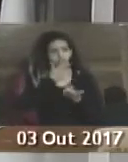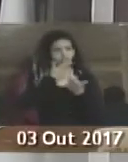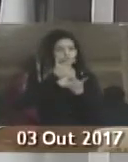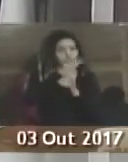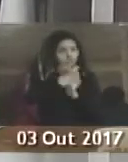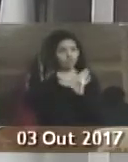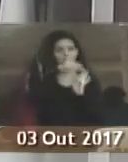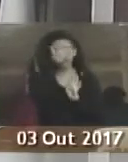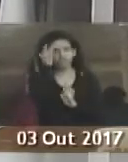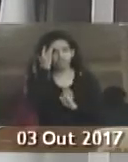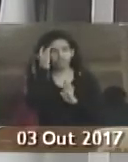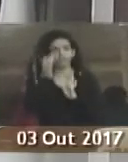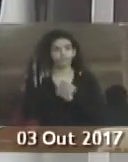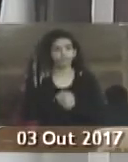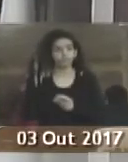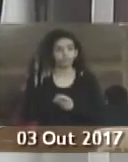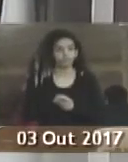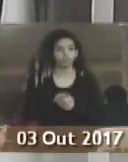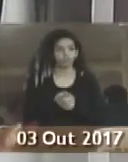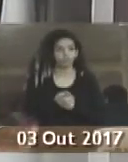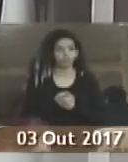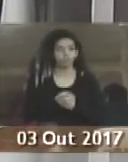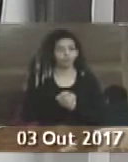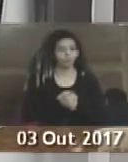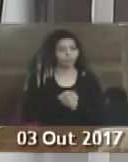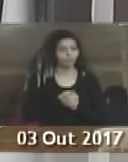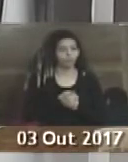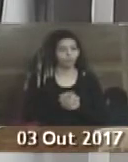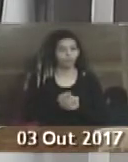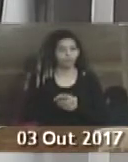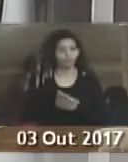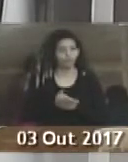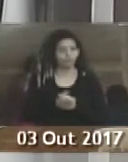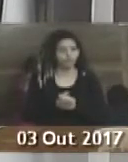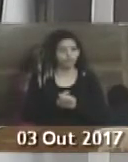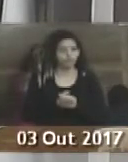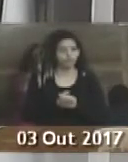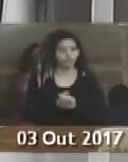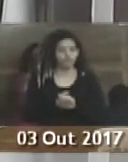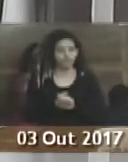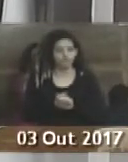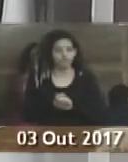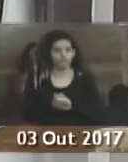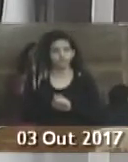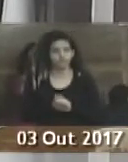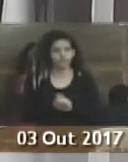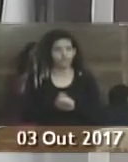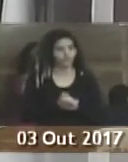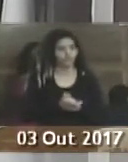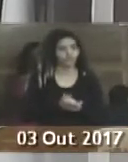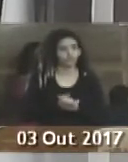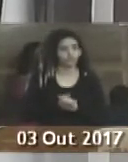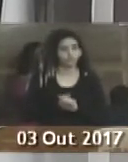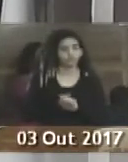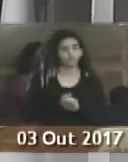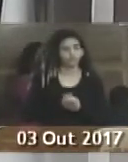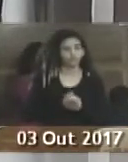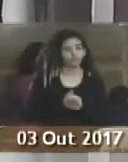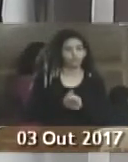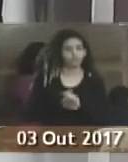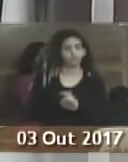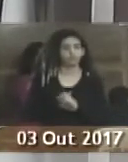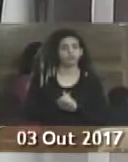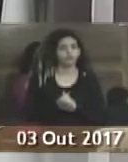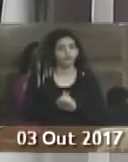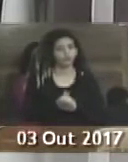trabalhadores, presidente do sindicato. Olha o Camu me homenageando ali, ó. Se a gente morte. Então, primeiro eu quero